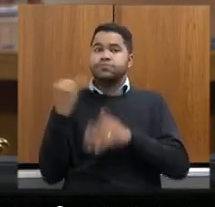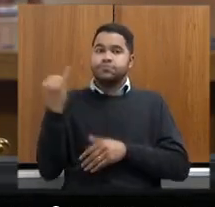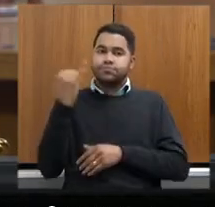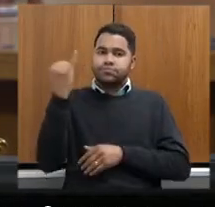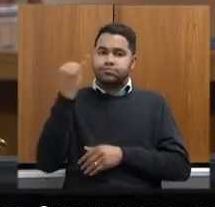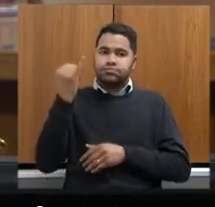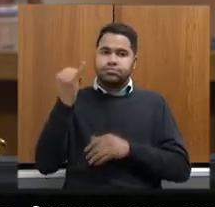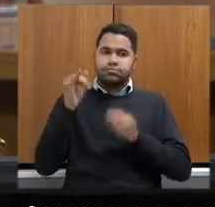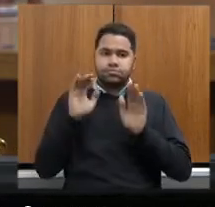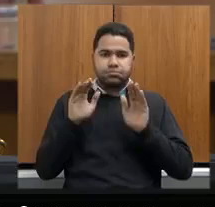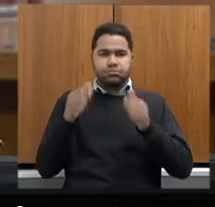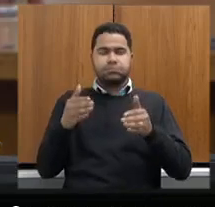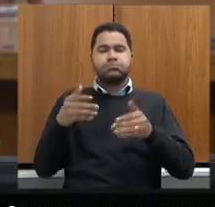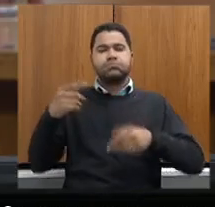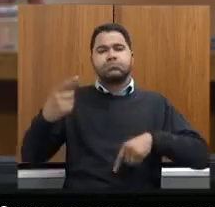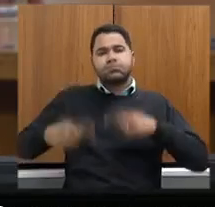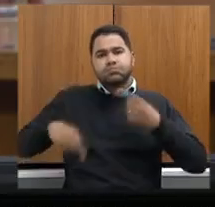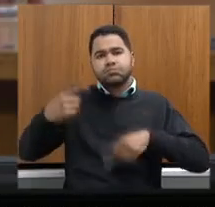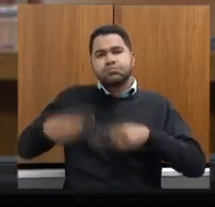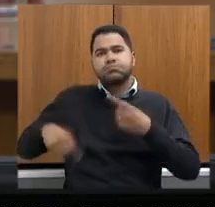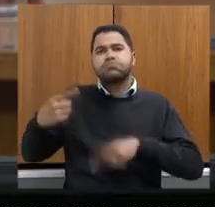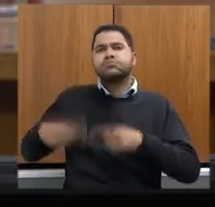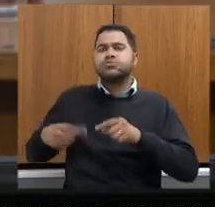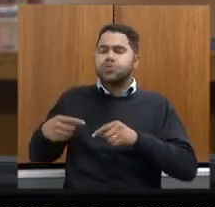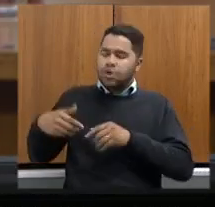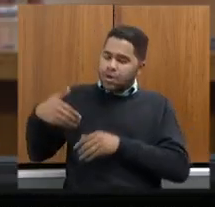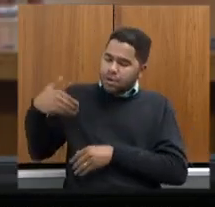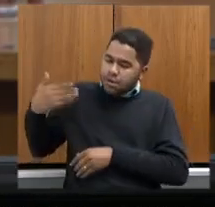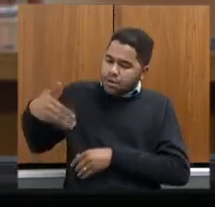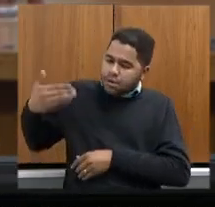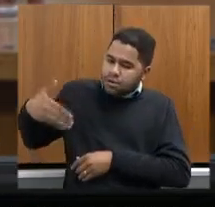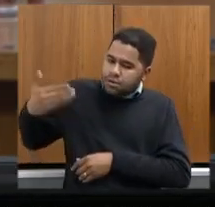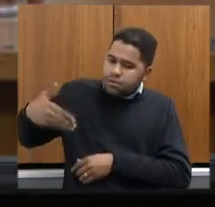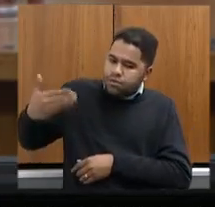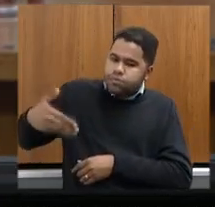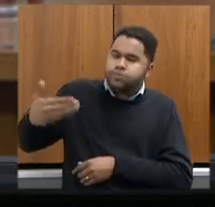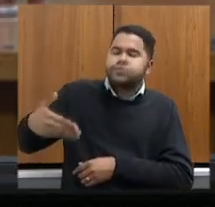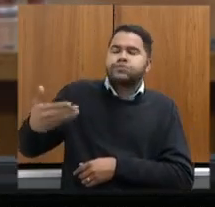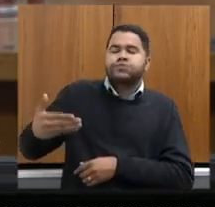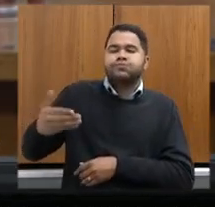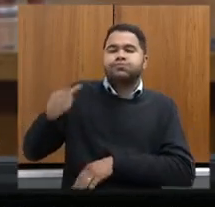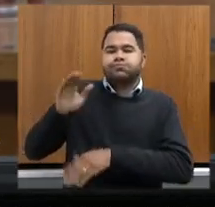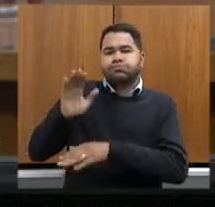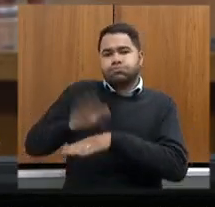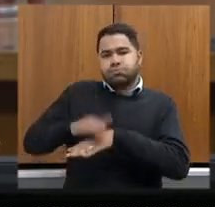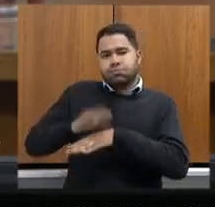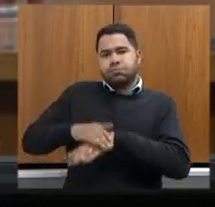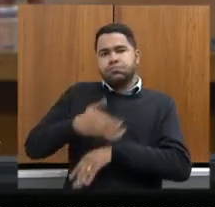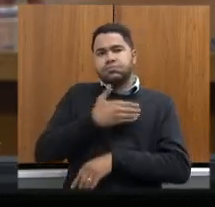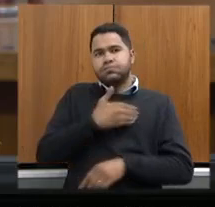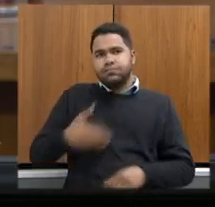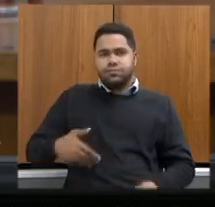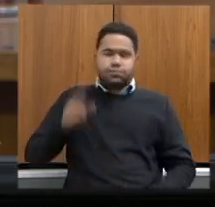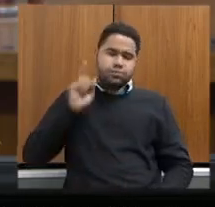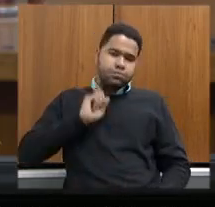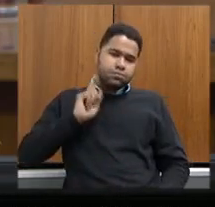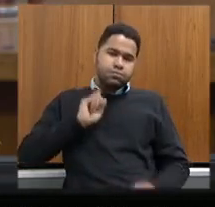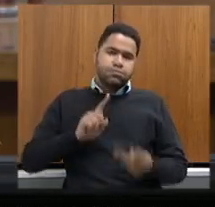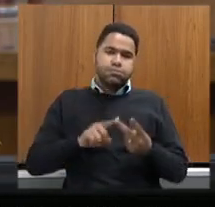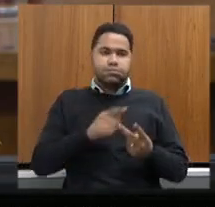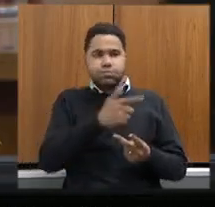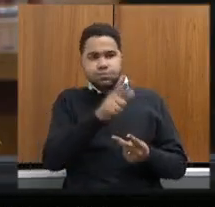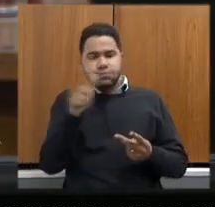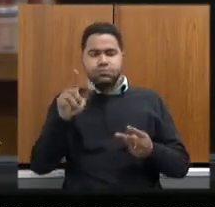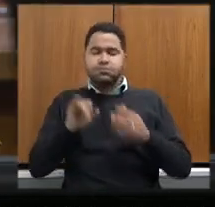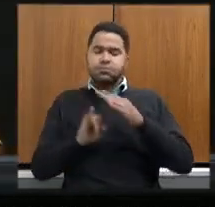que a gente ressalte que essa discussão desse numa discussão intensa e que da parte do governo de Minas Gerais e também das